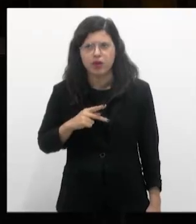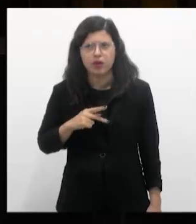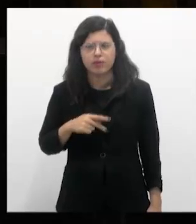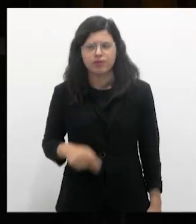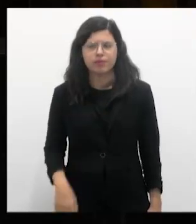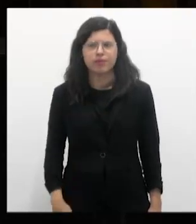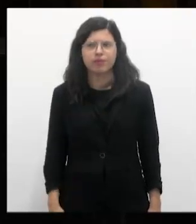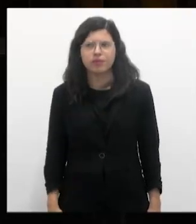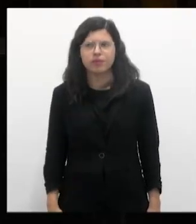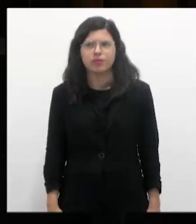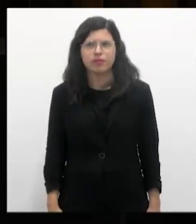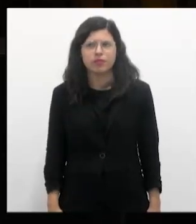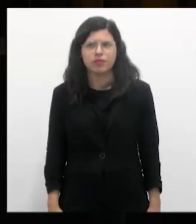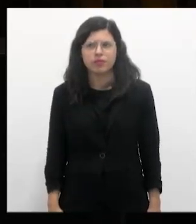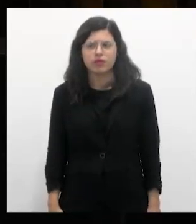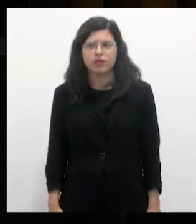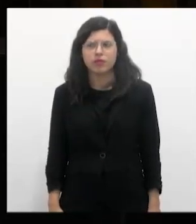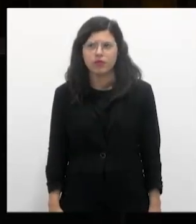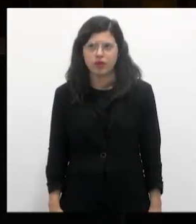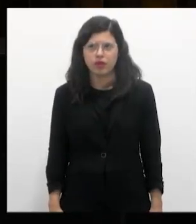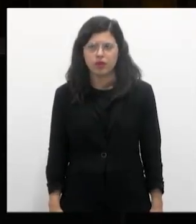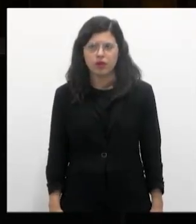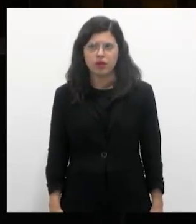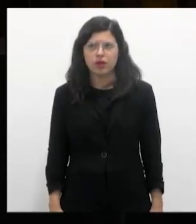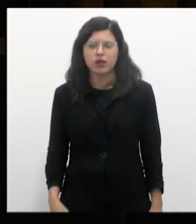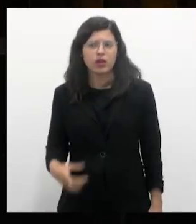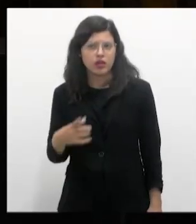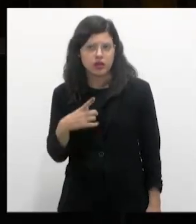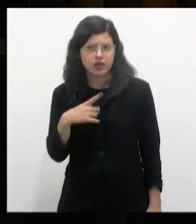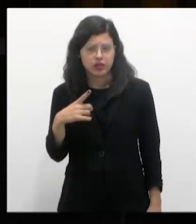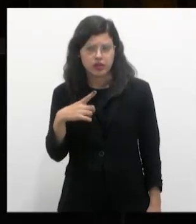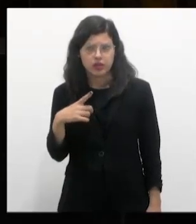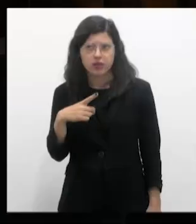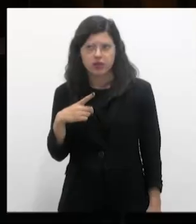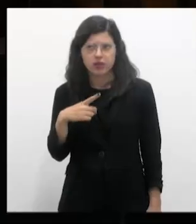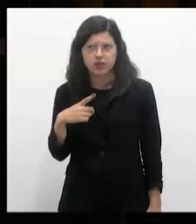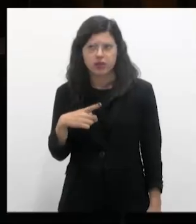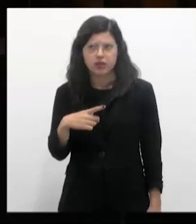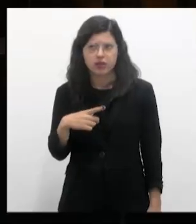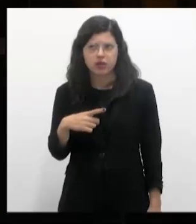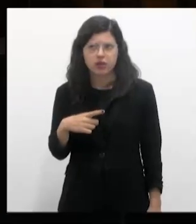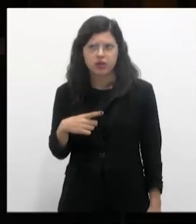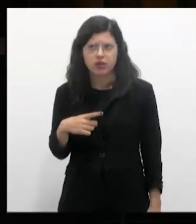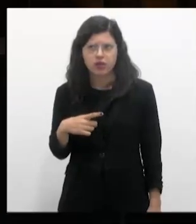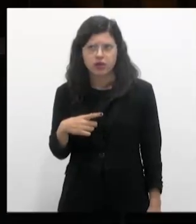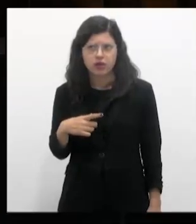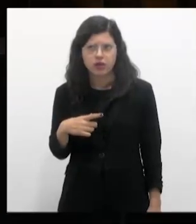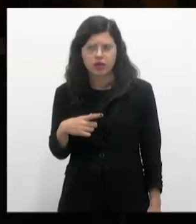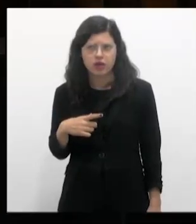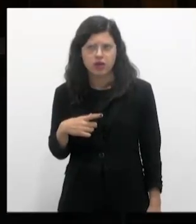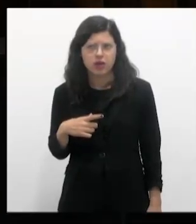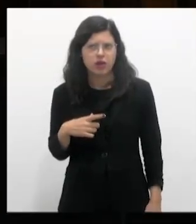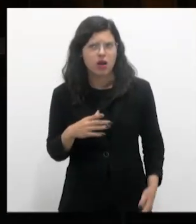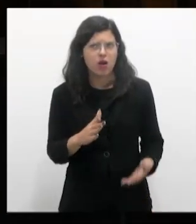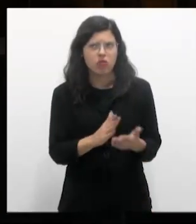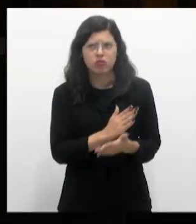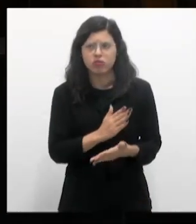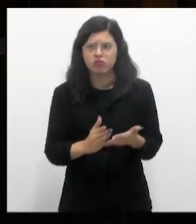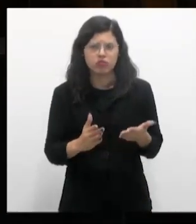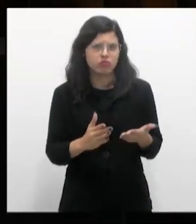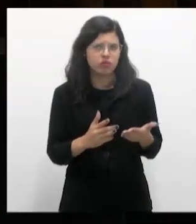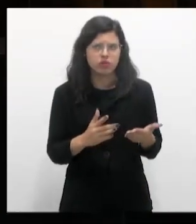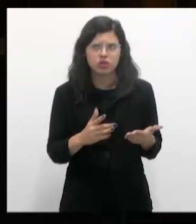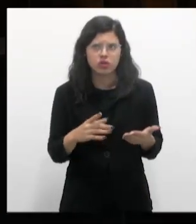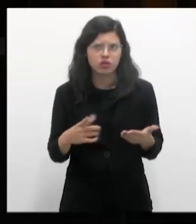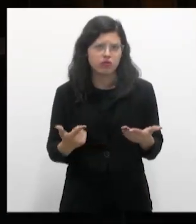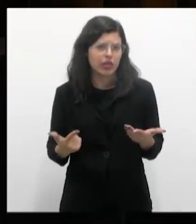controle, que ainda existe lotes que nem serviço faz, e ele